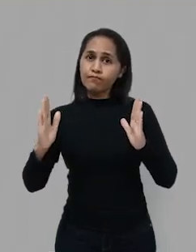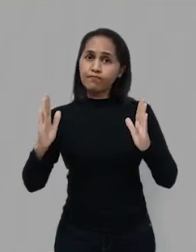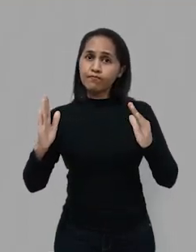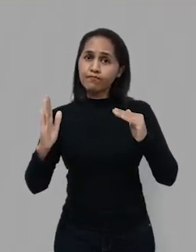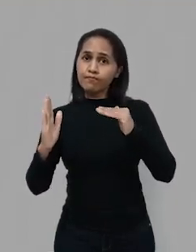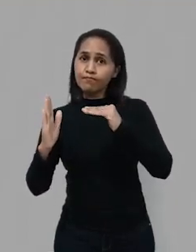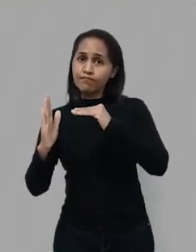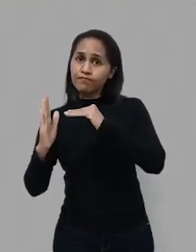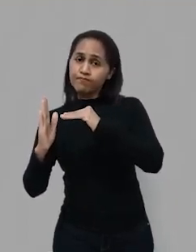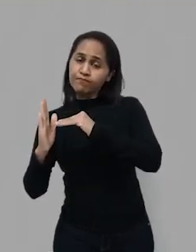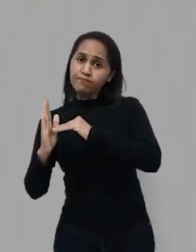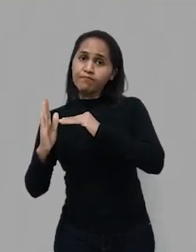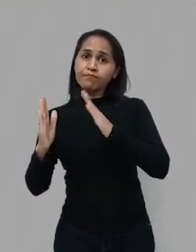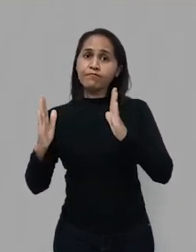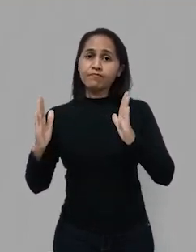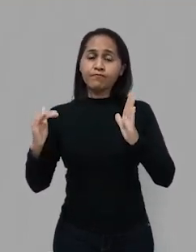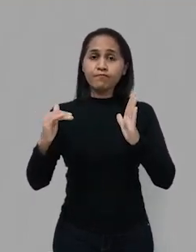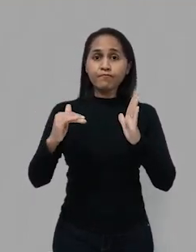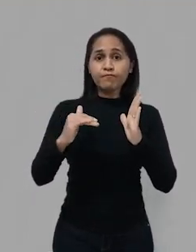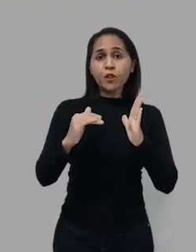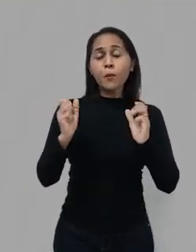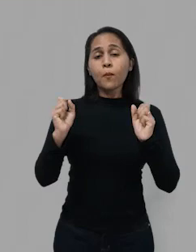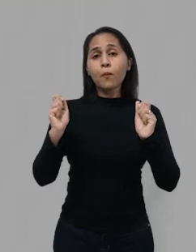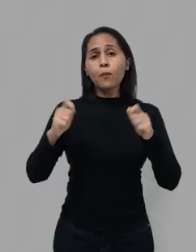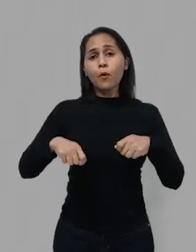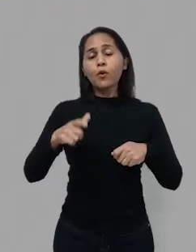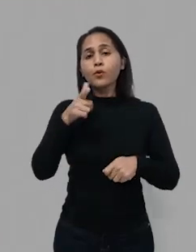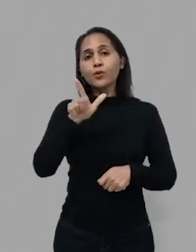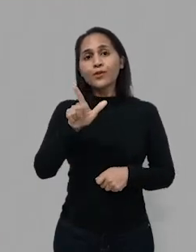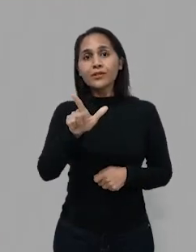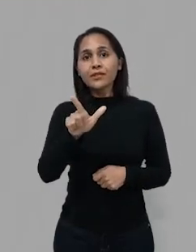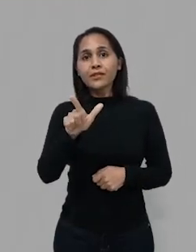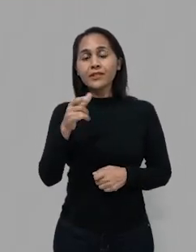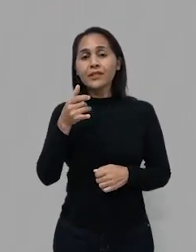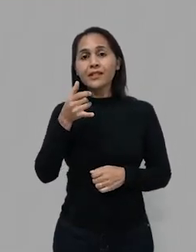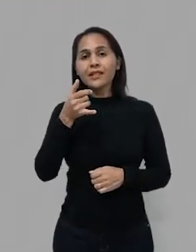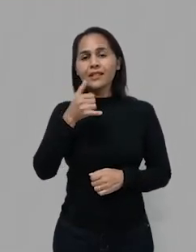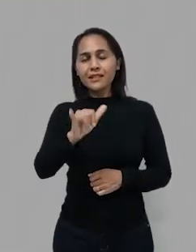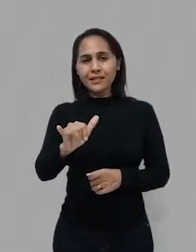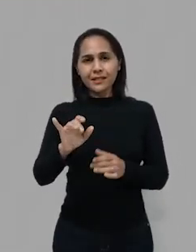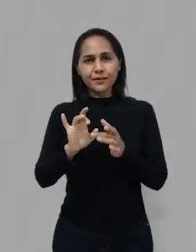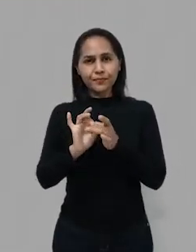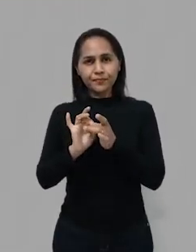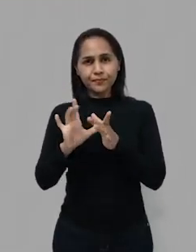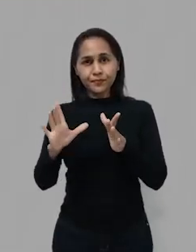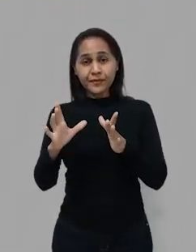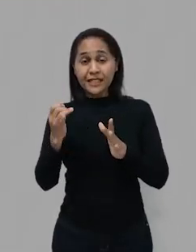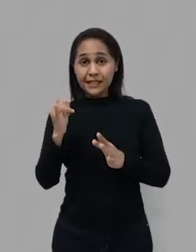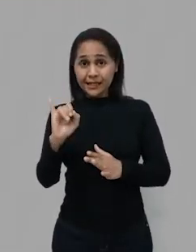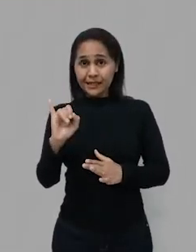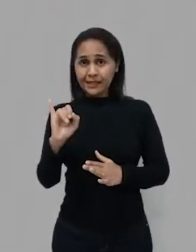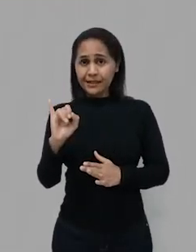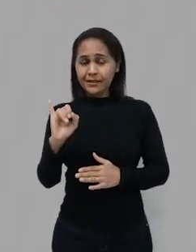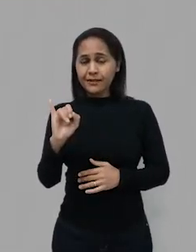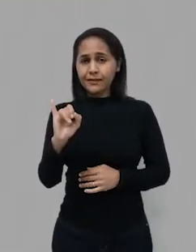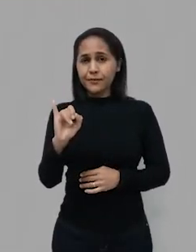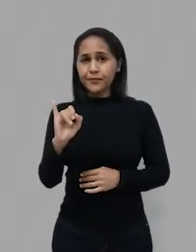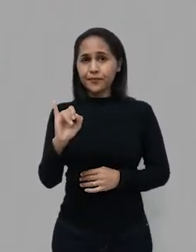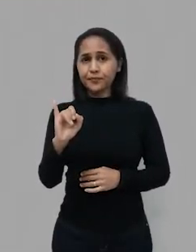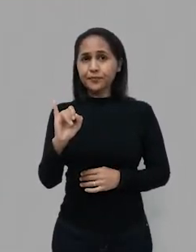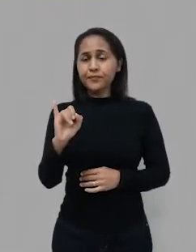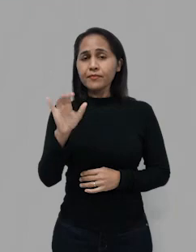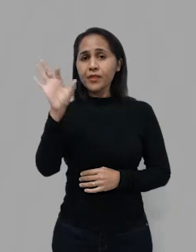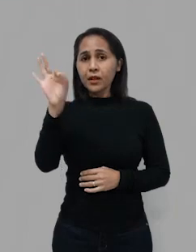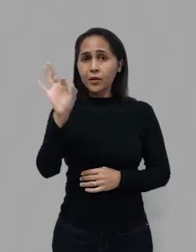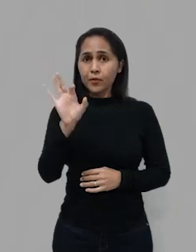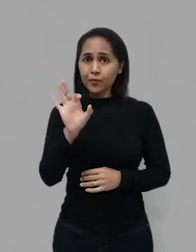que ela vai conduzir corrente elétrica com mais facilidade. Quanto mais próximo essa